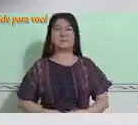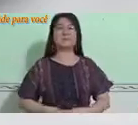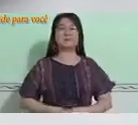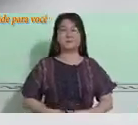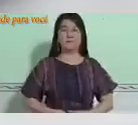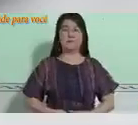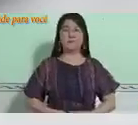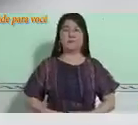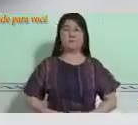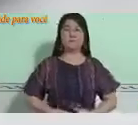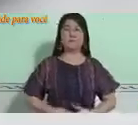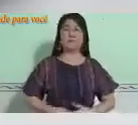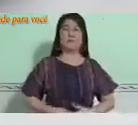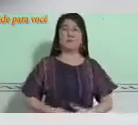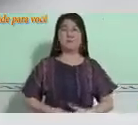cabeça.